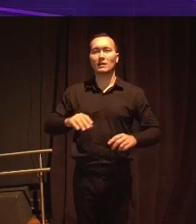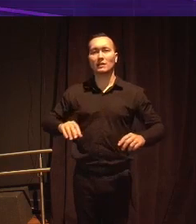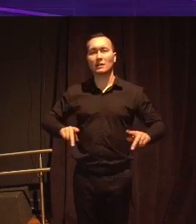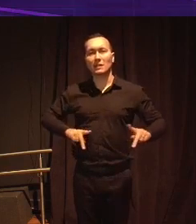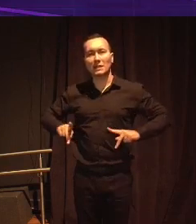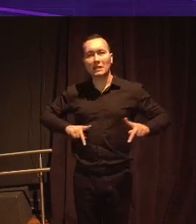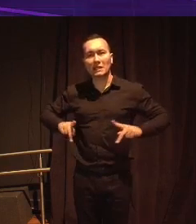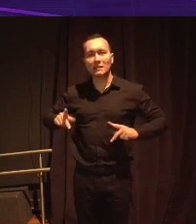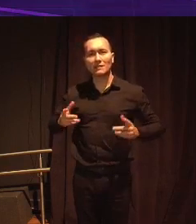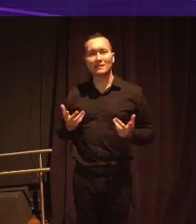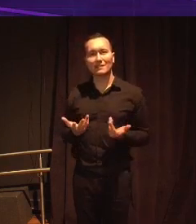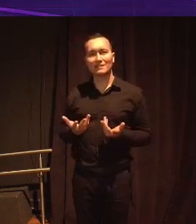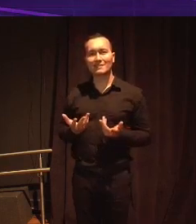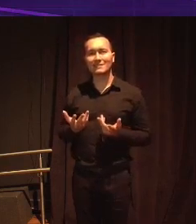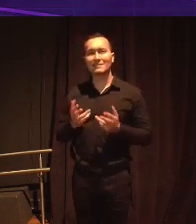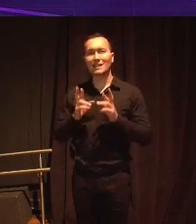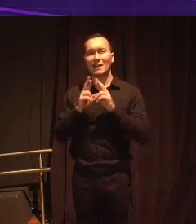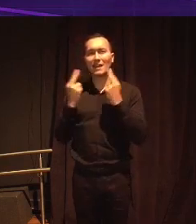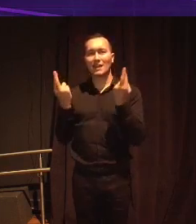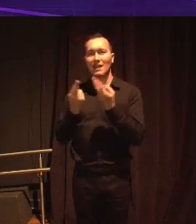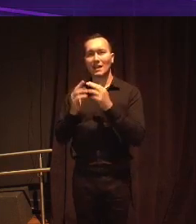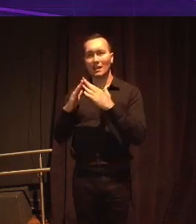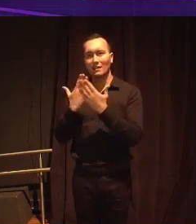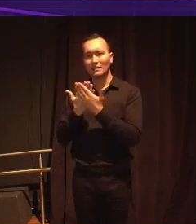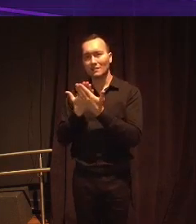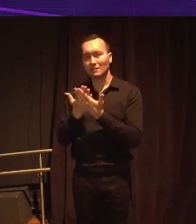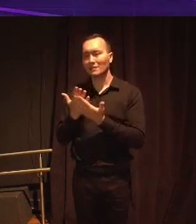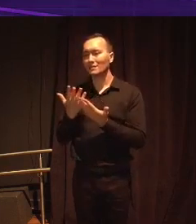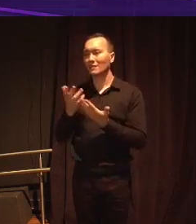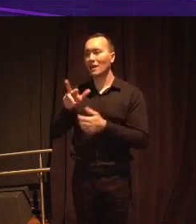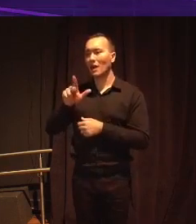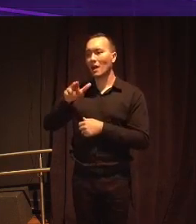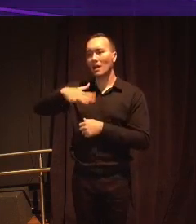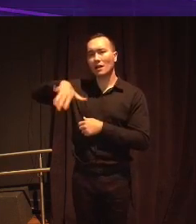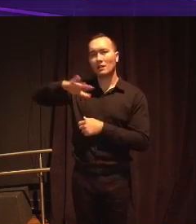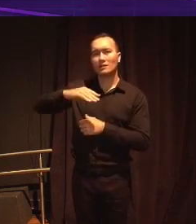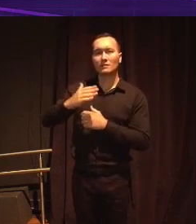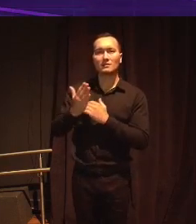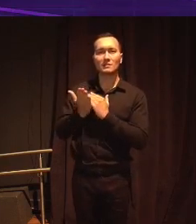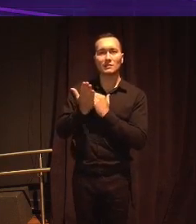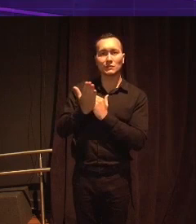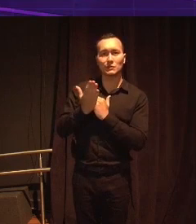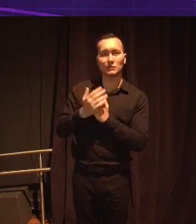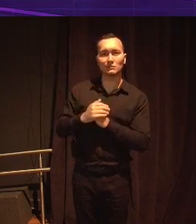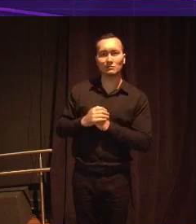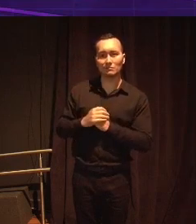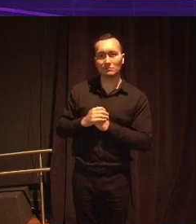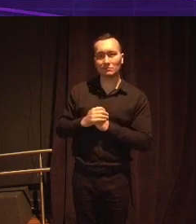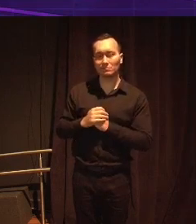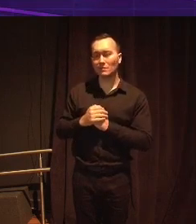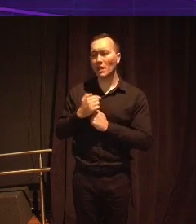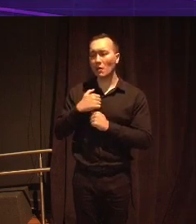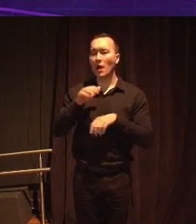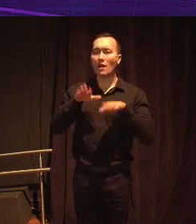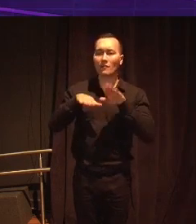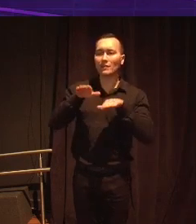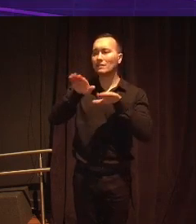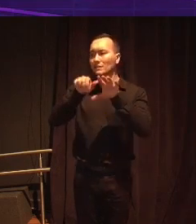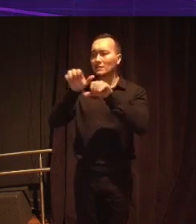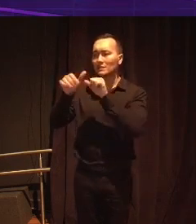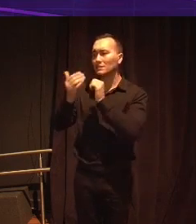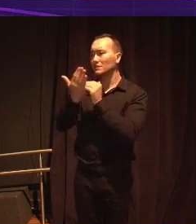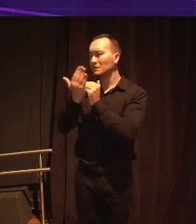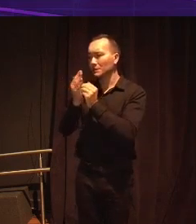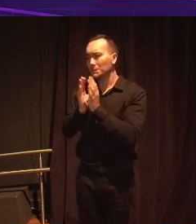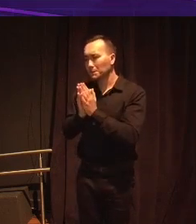escola que eu não podia ir, era a minha irmã que ajudava em reforço escolar. Então, eu sempre pedi ajuda, né? E acho que isso é